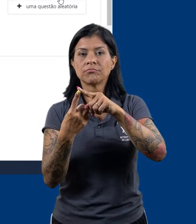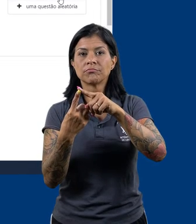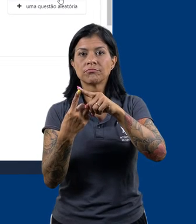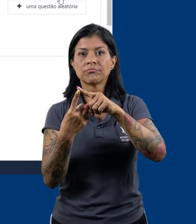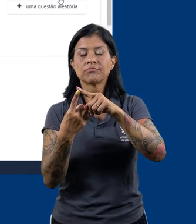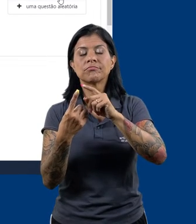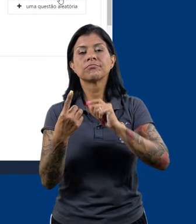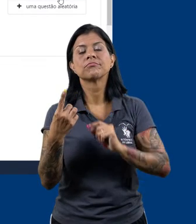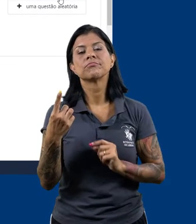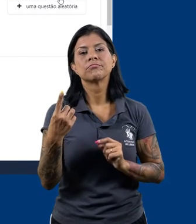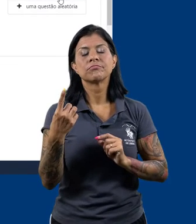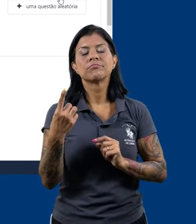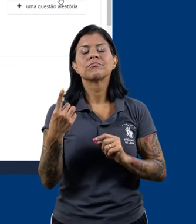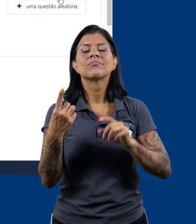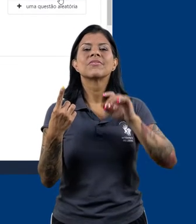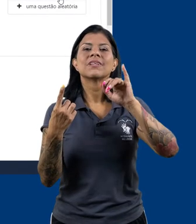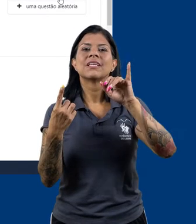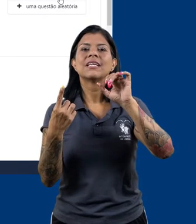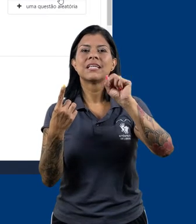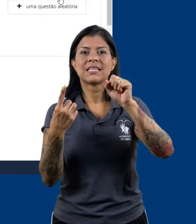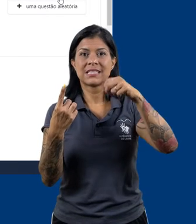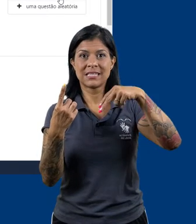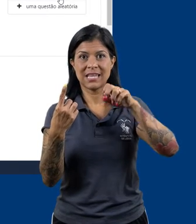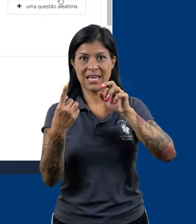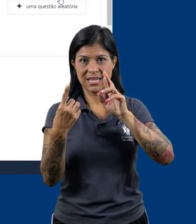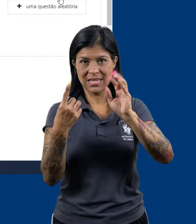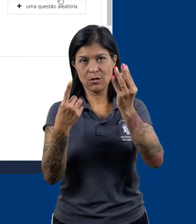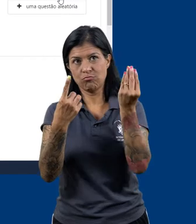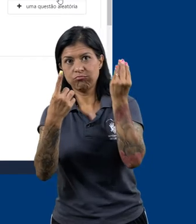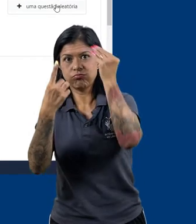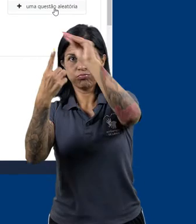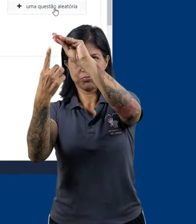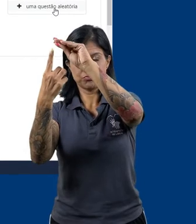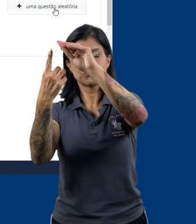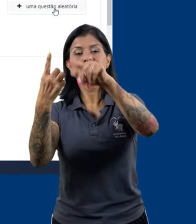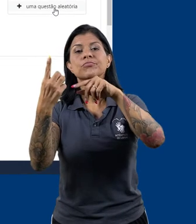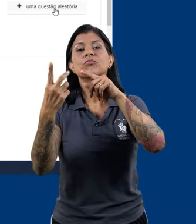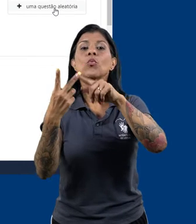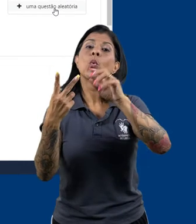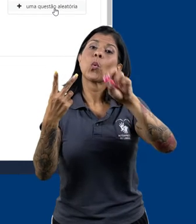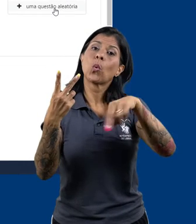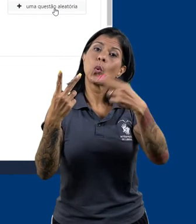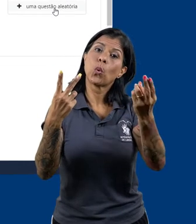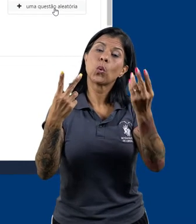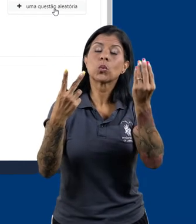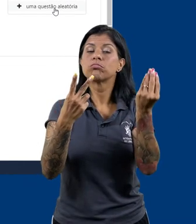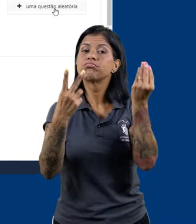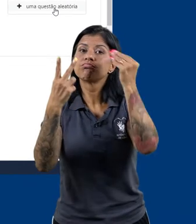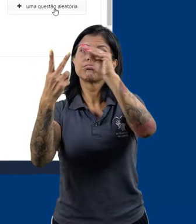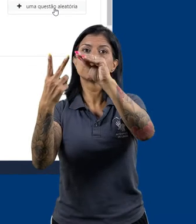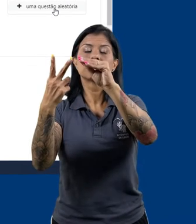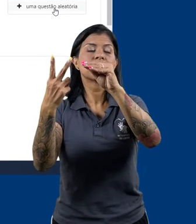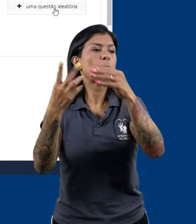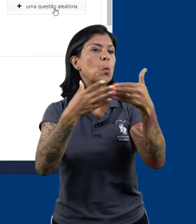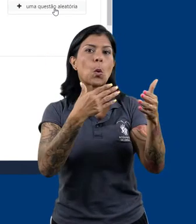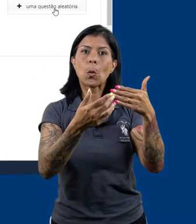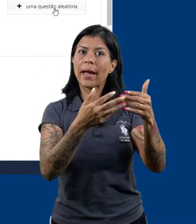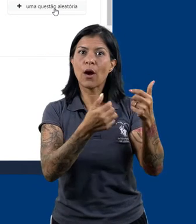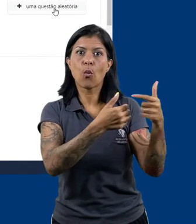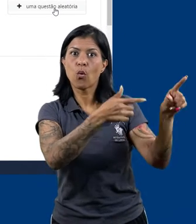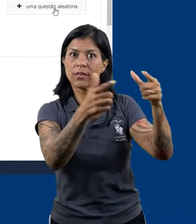questão, Inserir uma questão no banco de dados ou Inserir uma questão